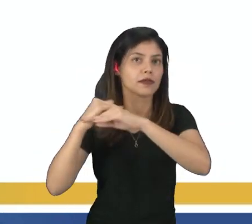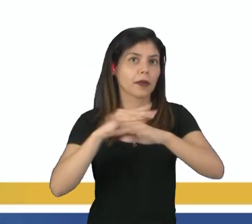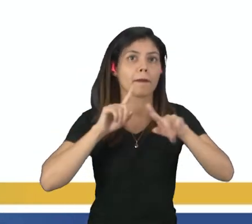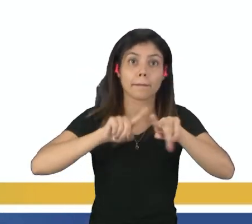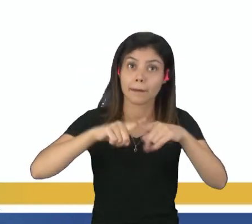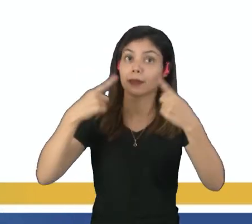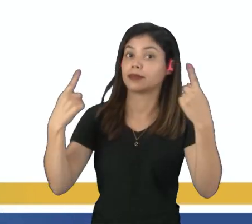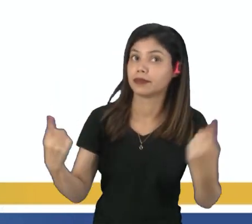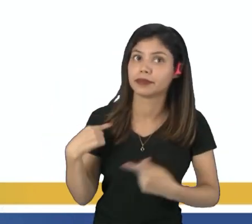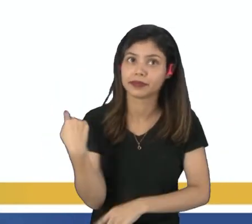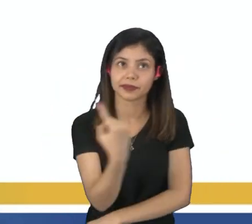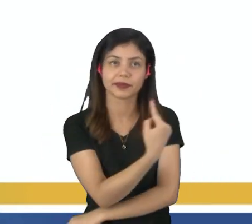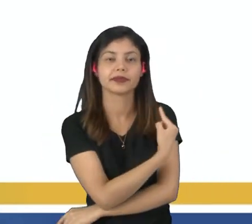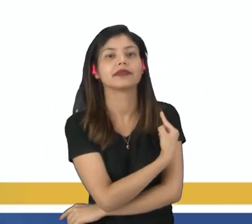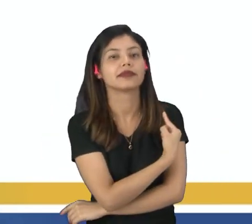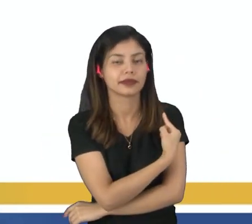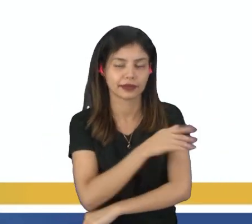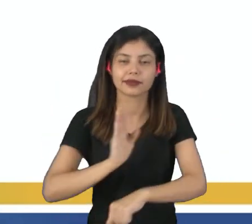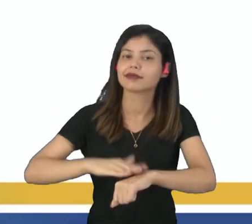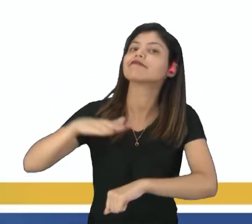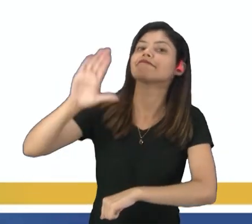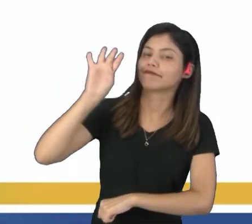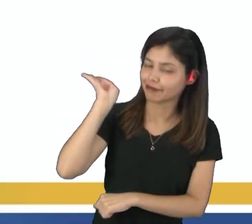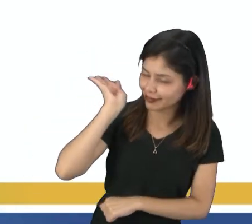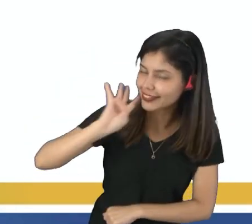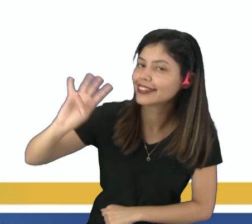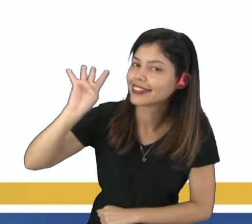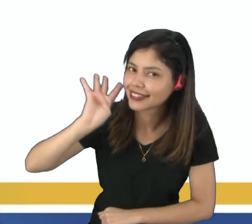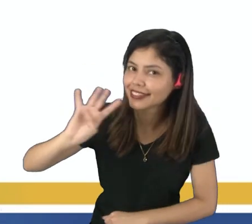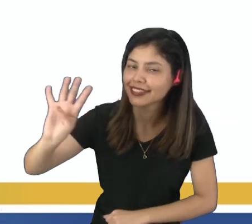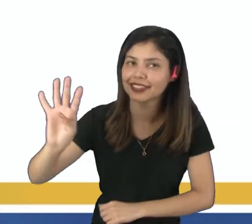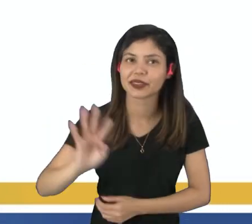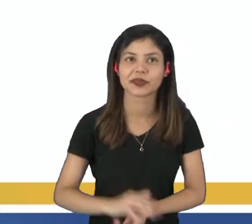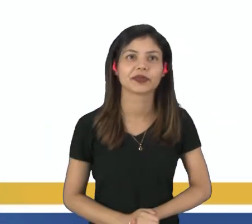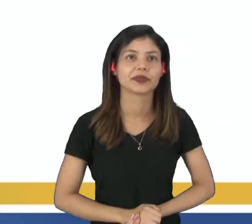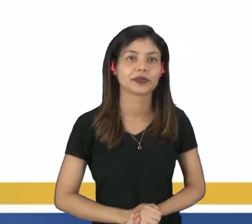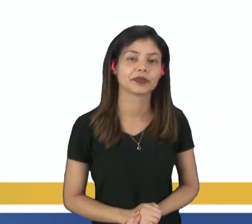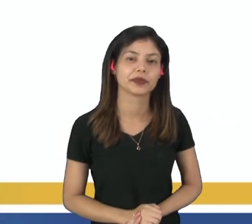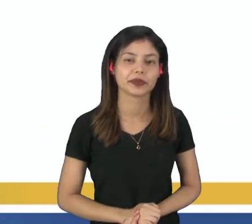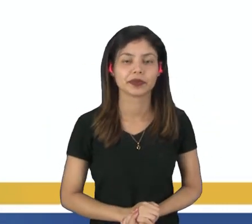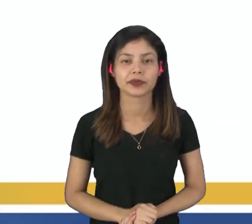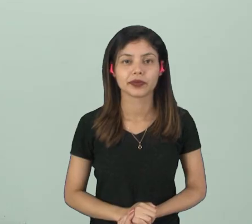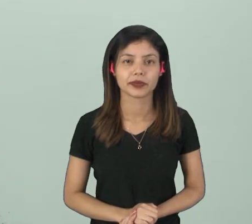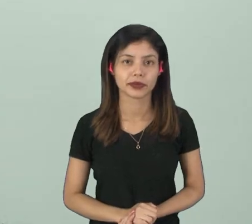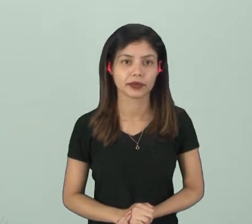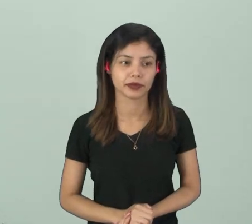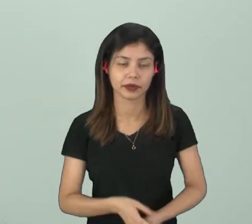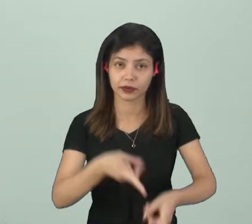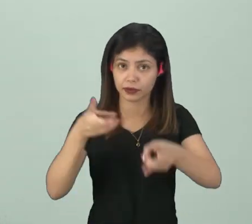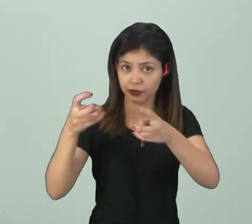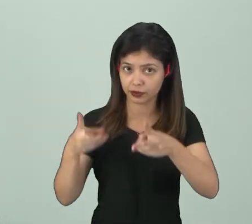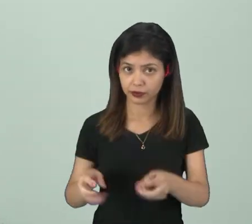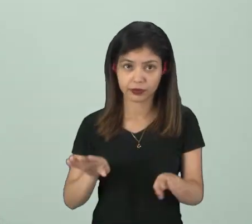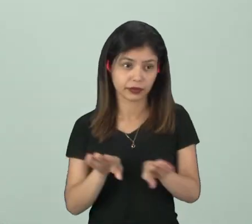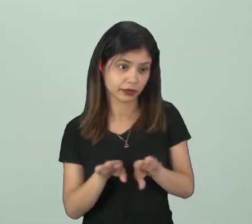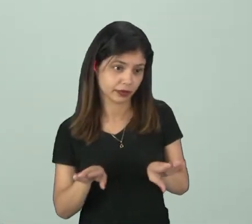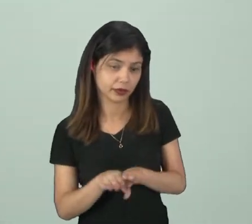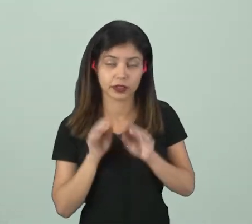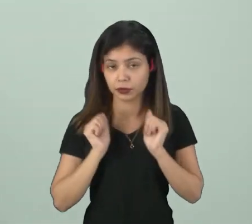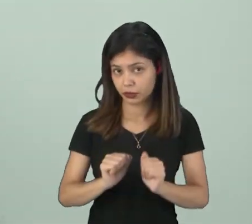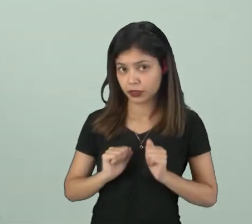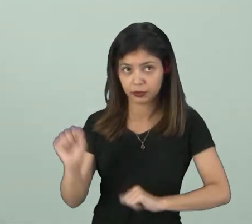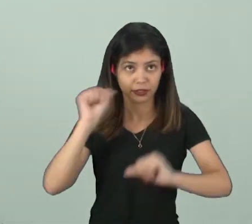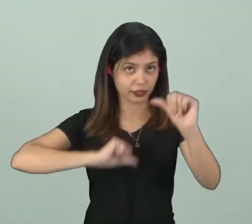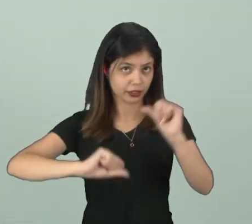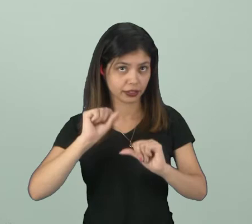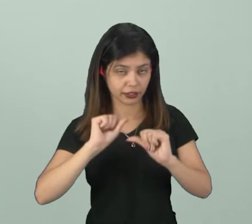igual, mas a nossa é mais legal. Estamos percebendo aqui também que podemos